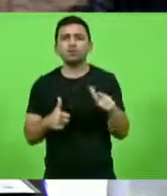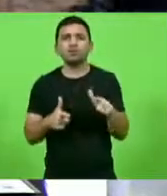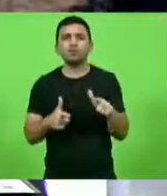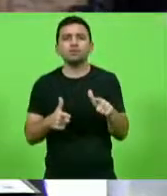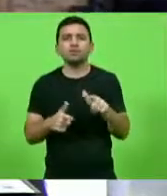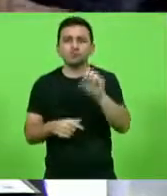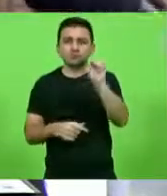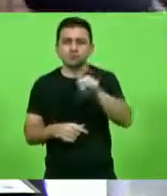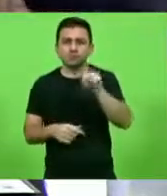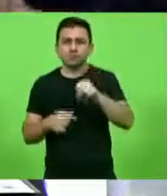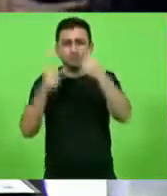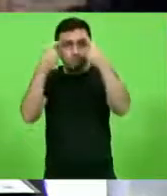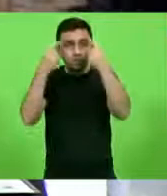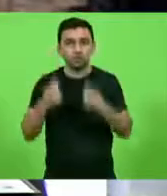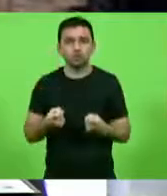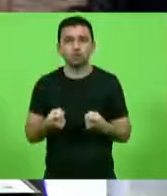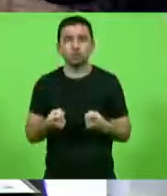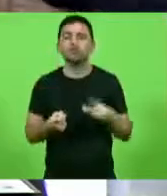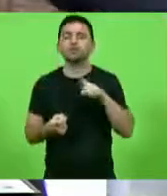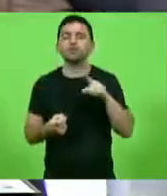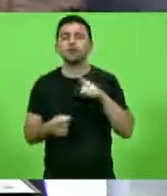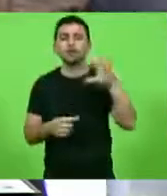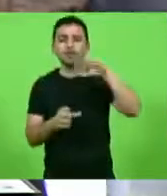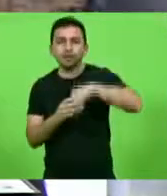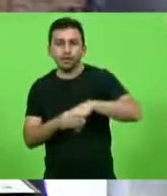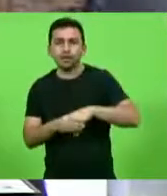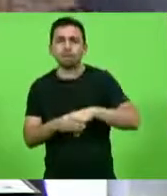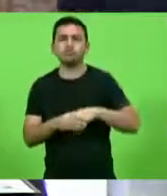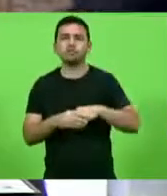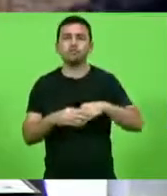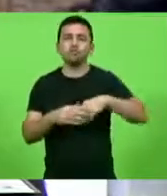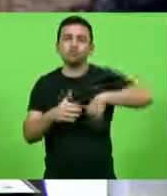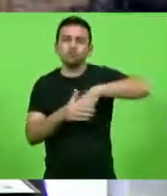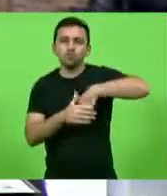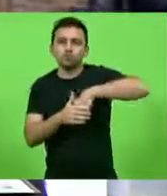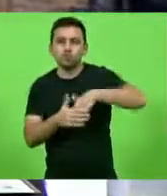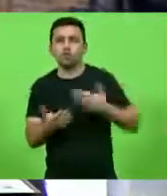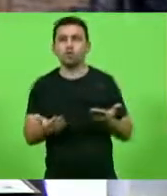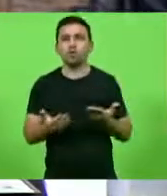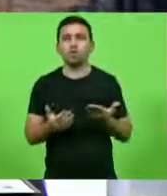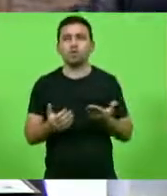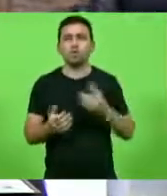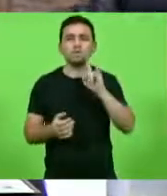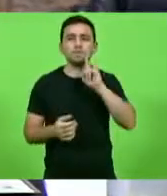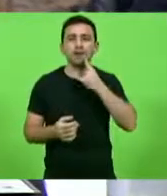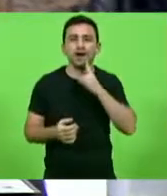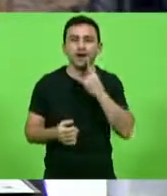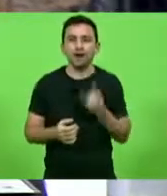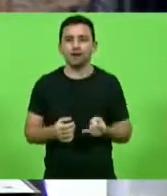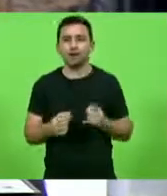um país violento. É briga no estádio de futebol, é briga no bar, é briga no shopping.